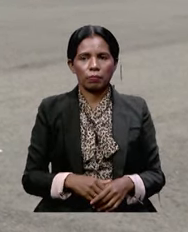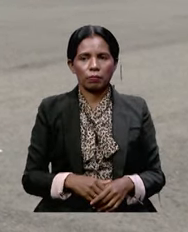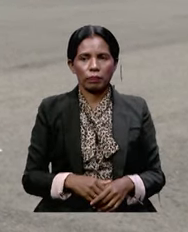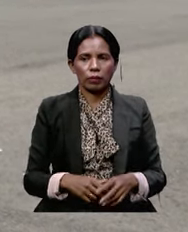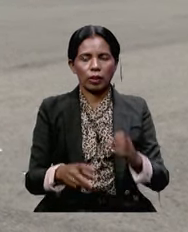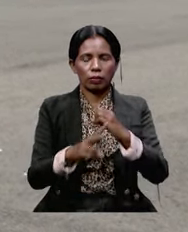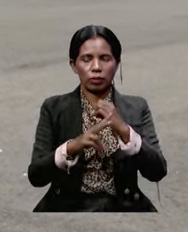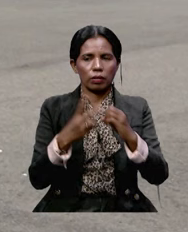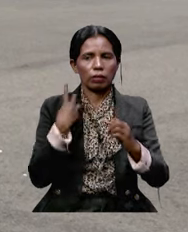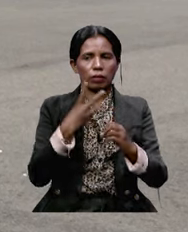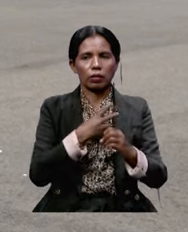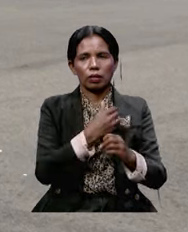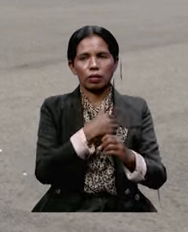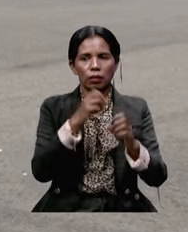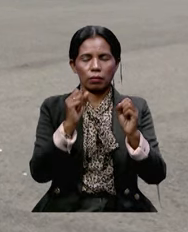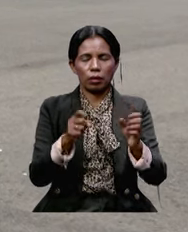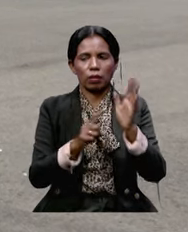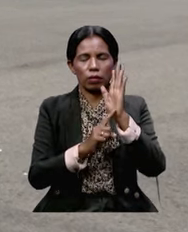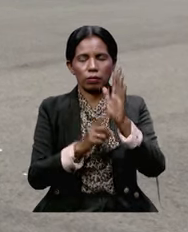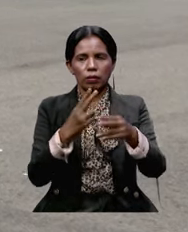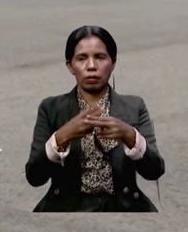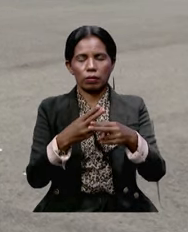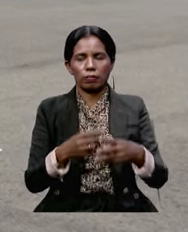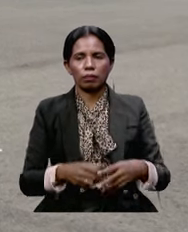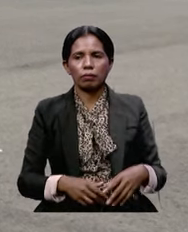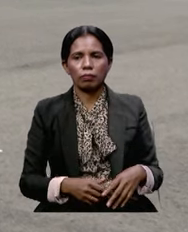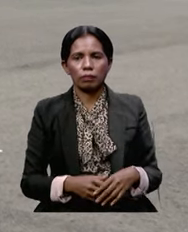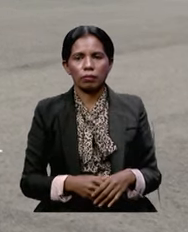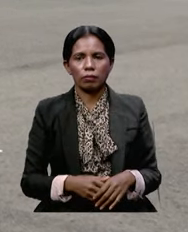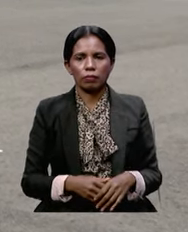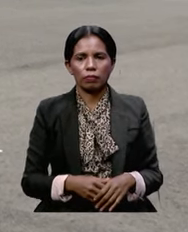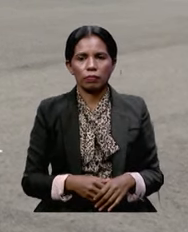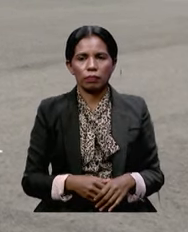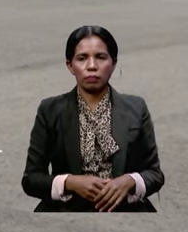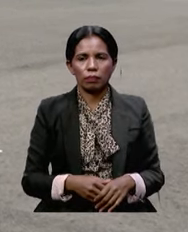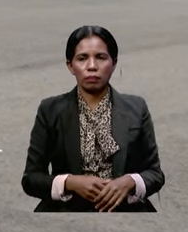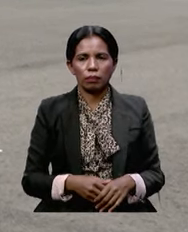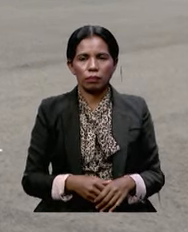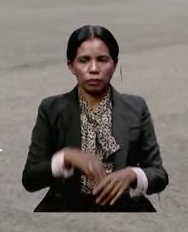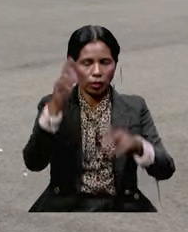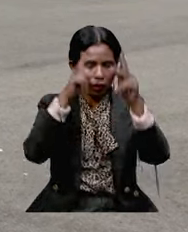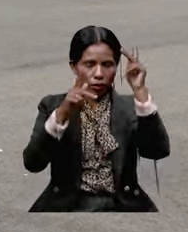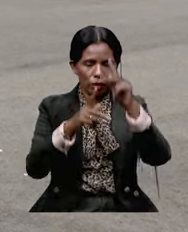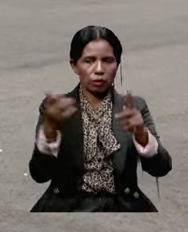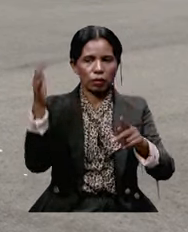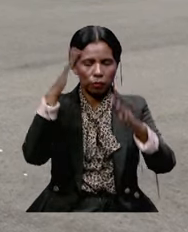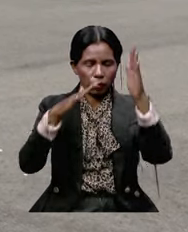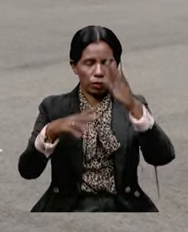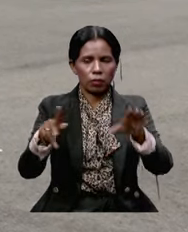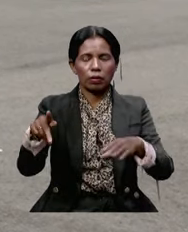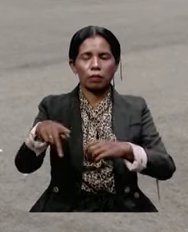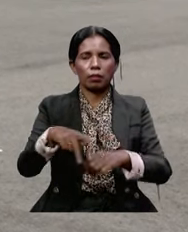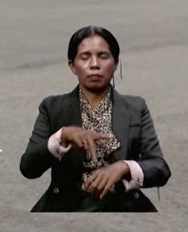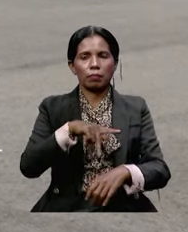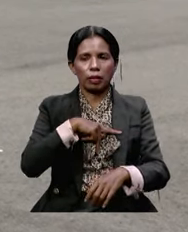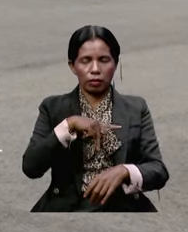vítima mak ita si dau bele seda motivo sira sira ne baku malu ne motivo caso sira problema particular